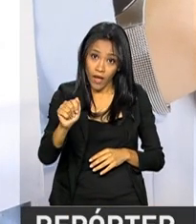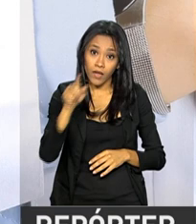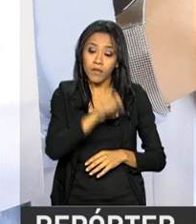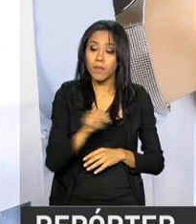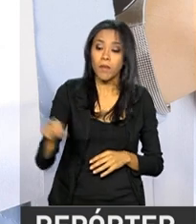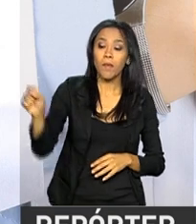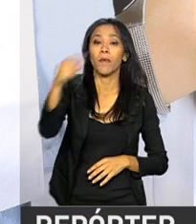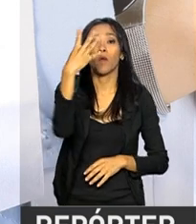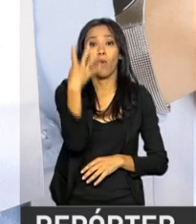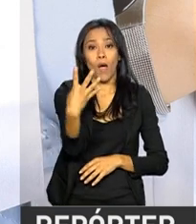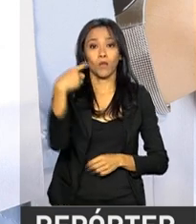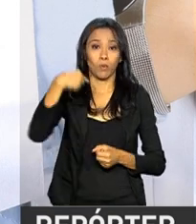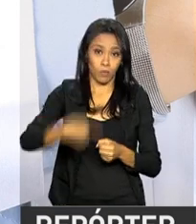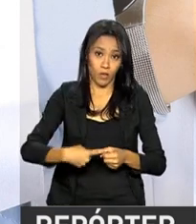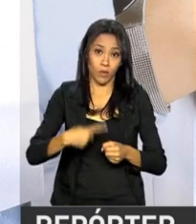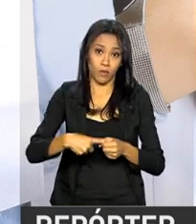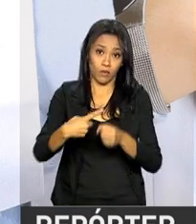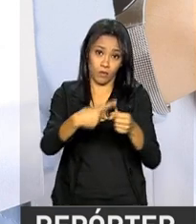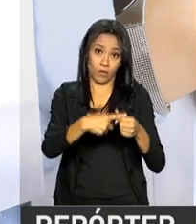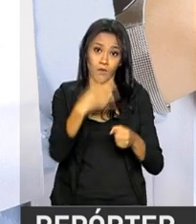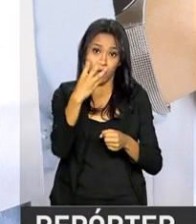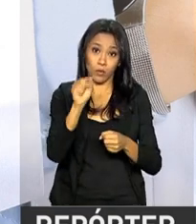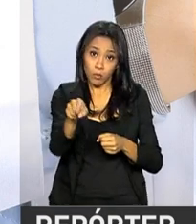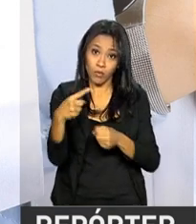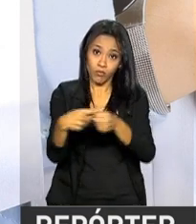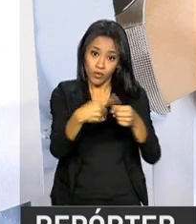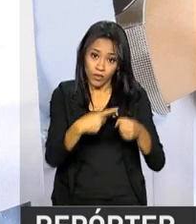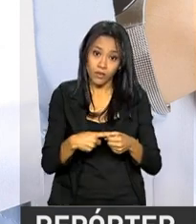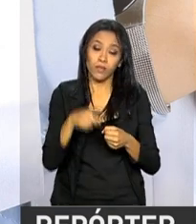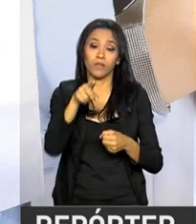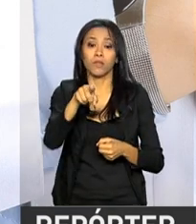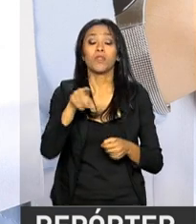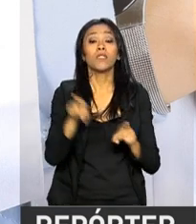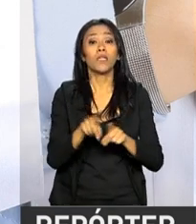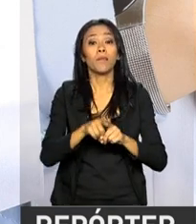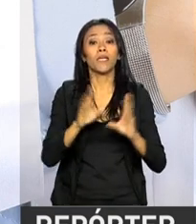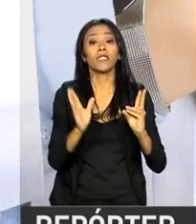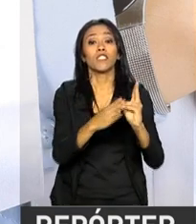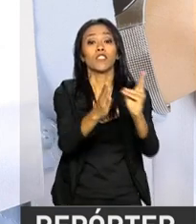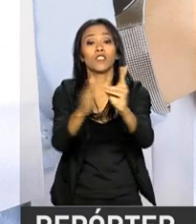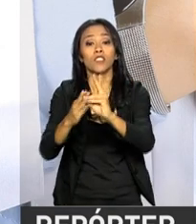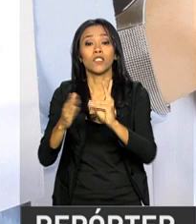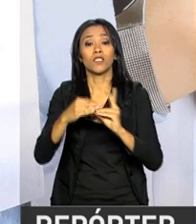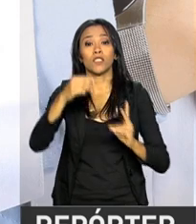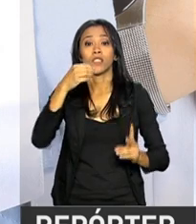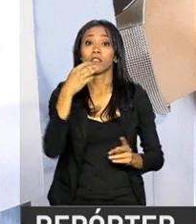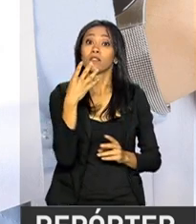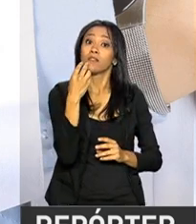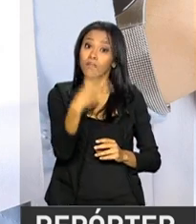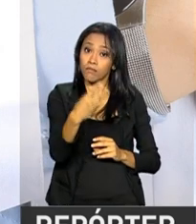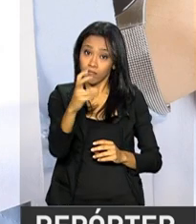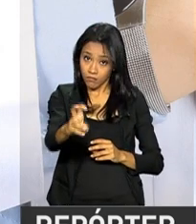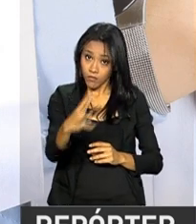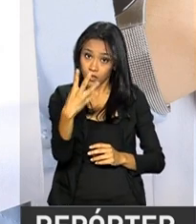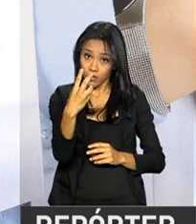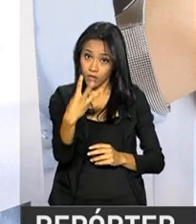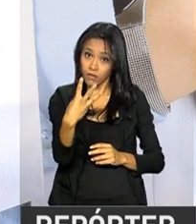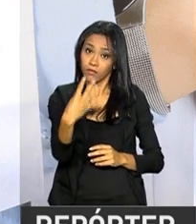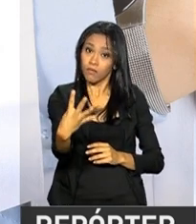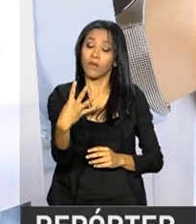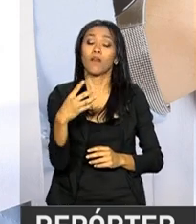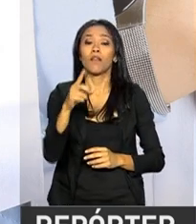municípios e 34 distritos sanitários especiais indígenas e leva assistência para cerca de